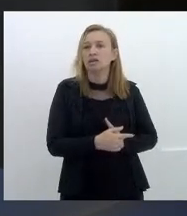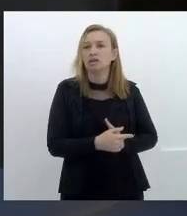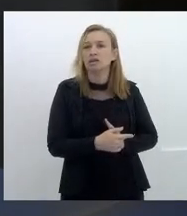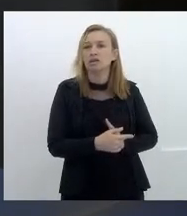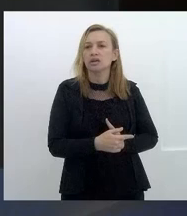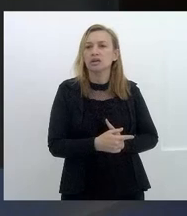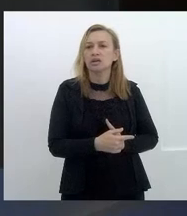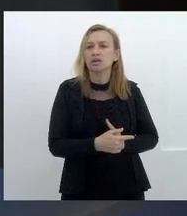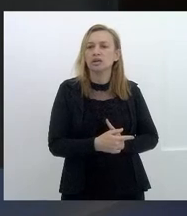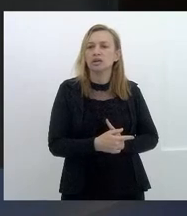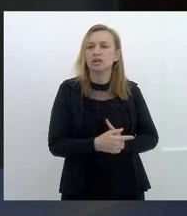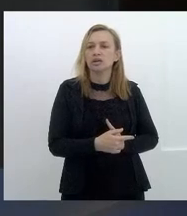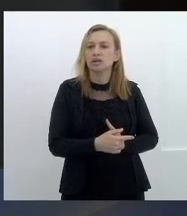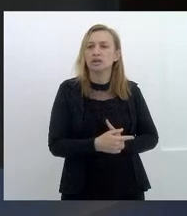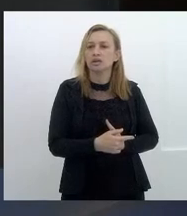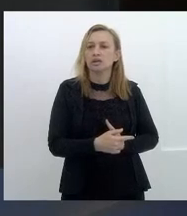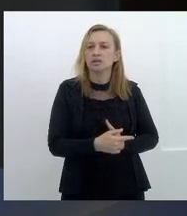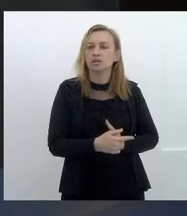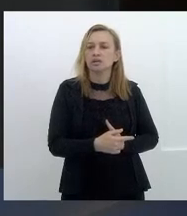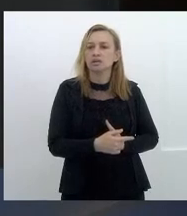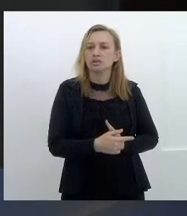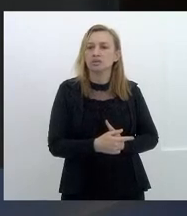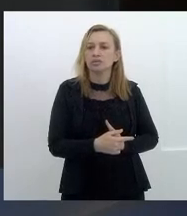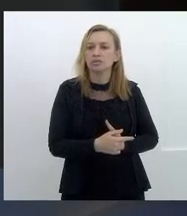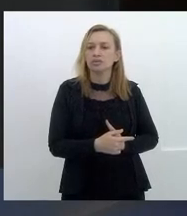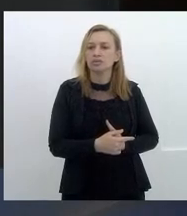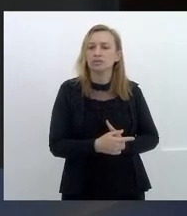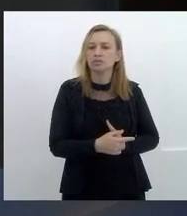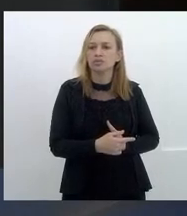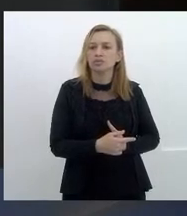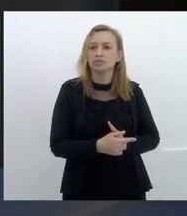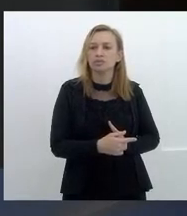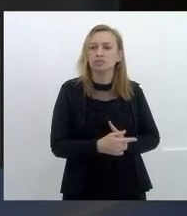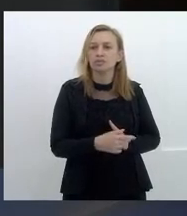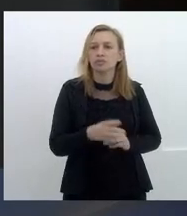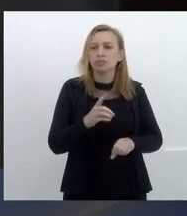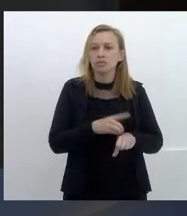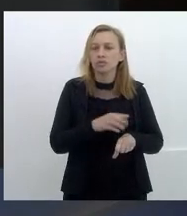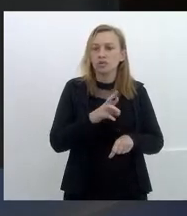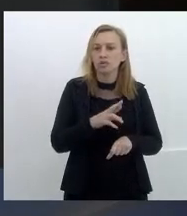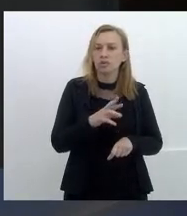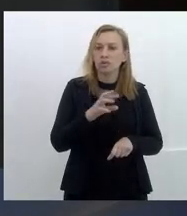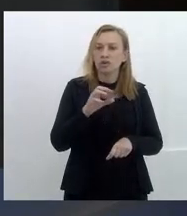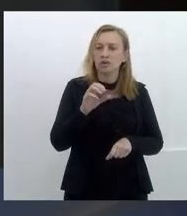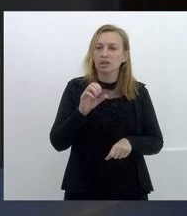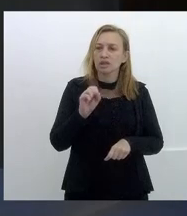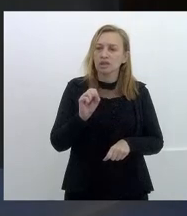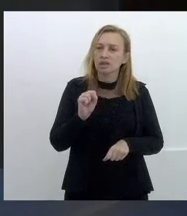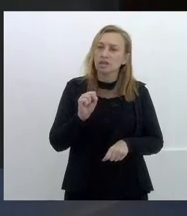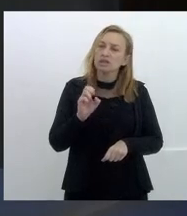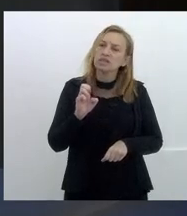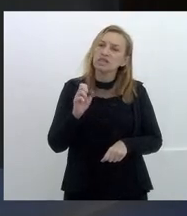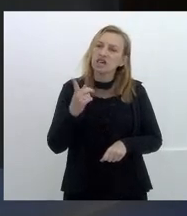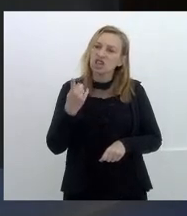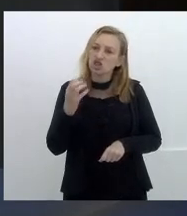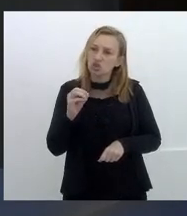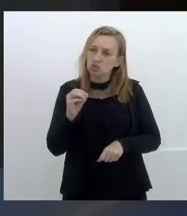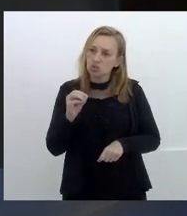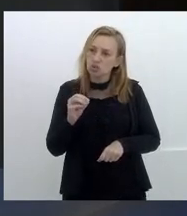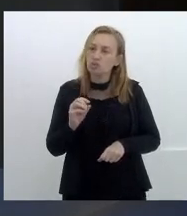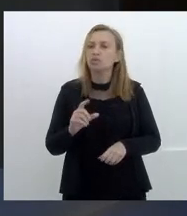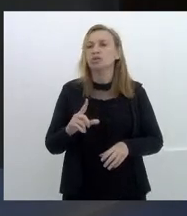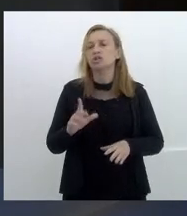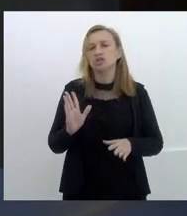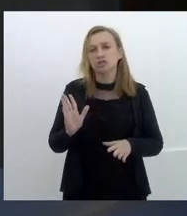e é abordado pelo Dr Sérgio Aureliano a a